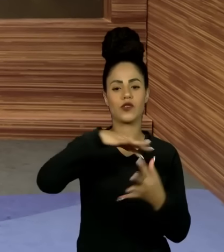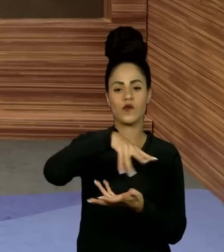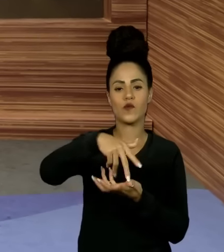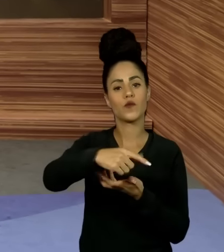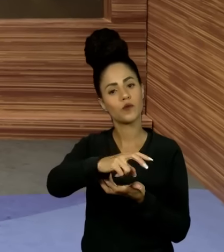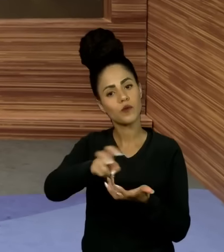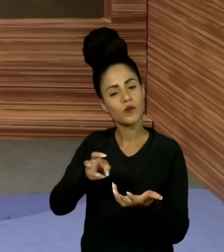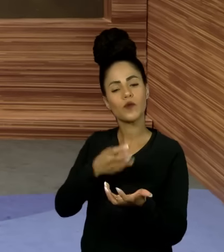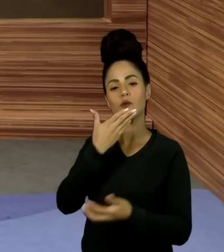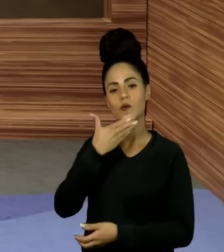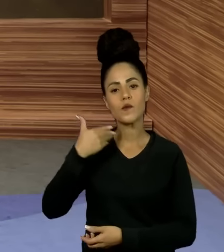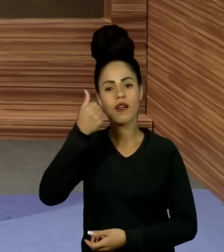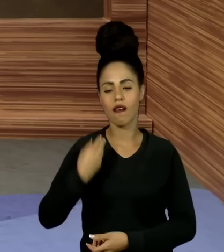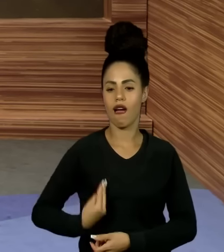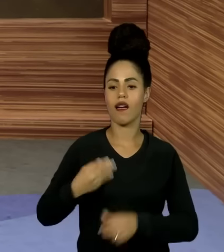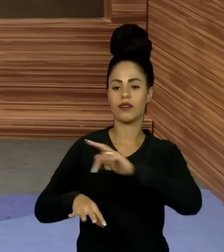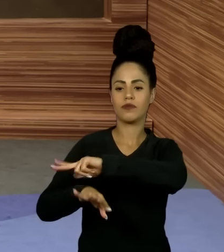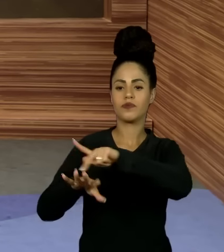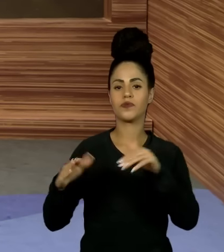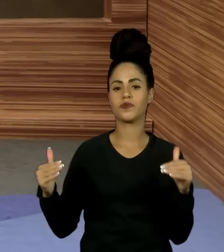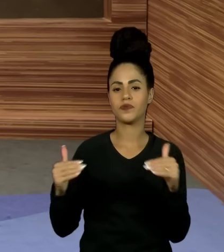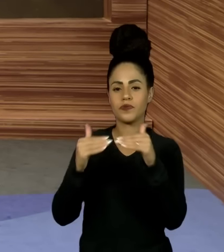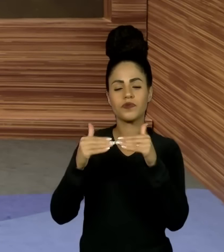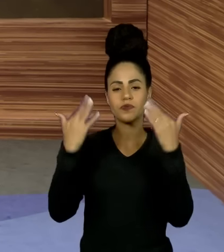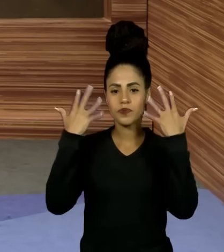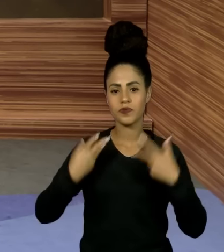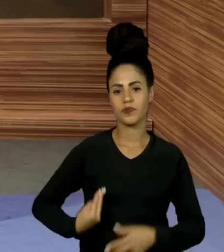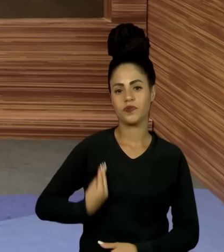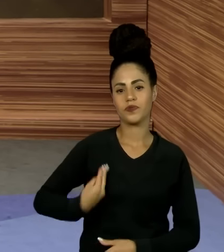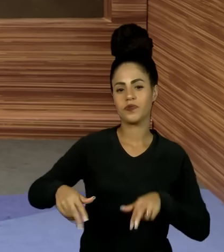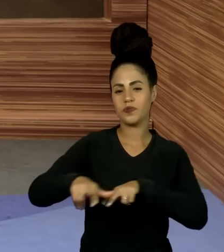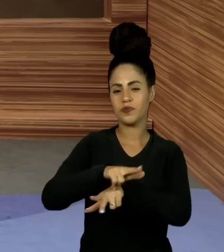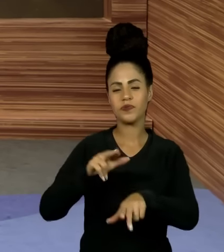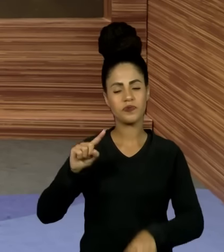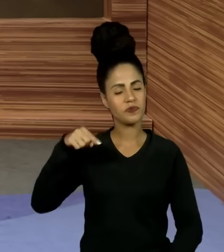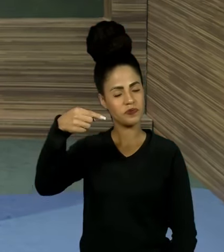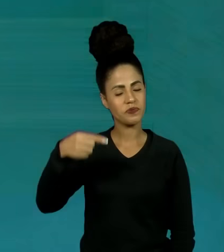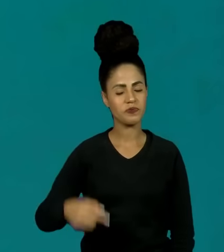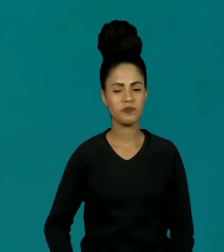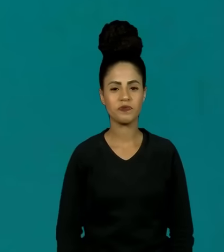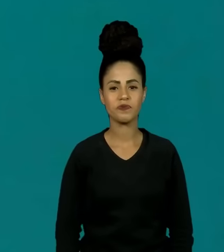num mundo melhor e habitável para todas as formas de vida. Até lá!